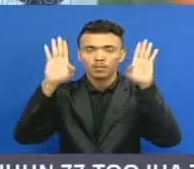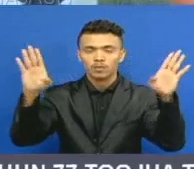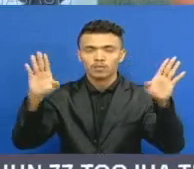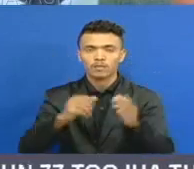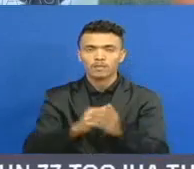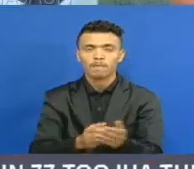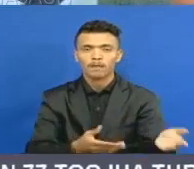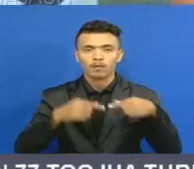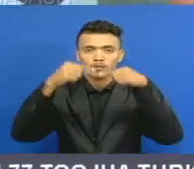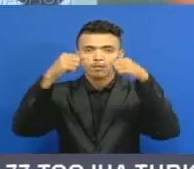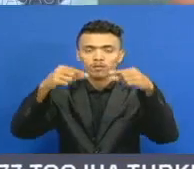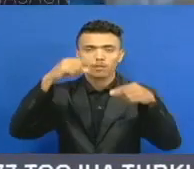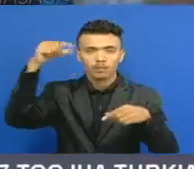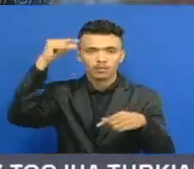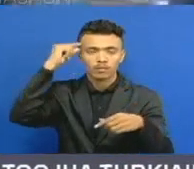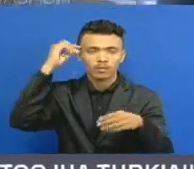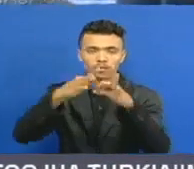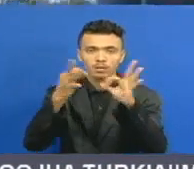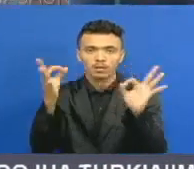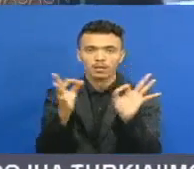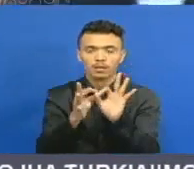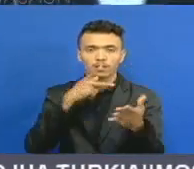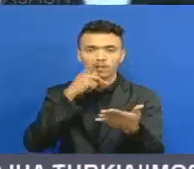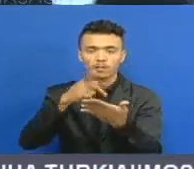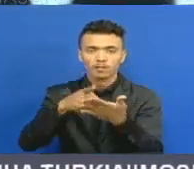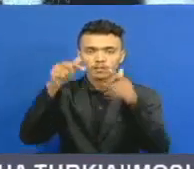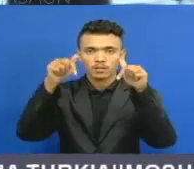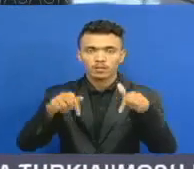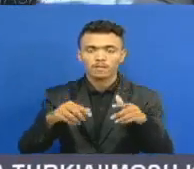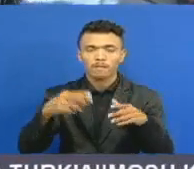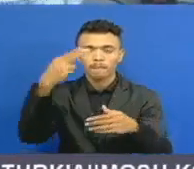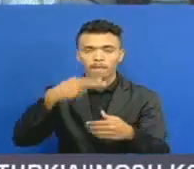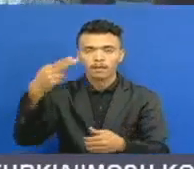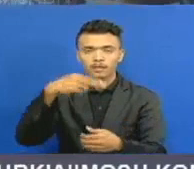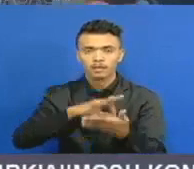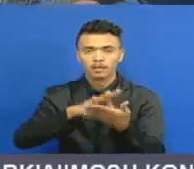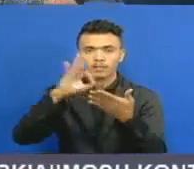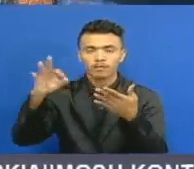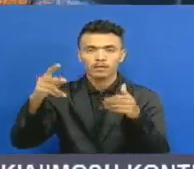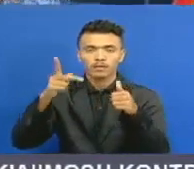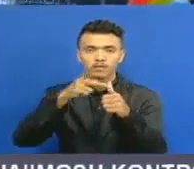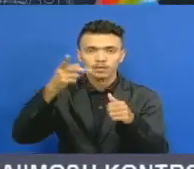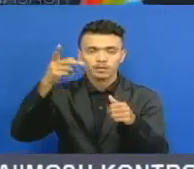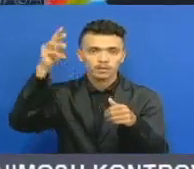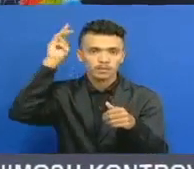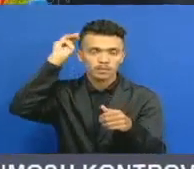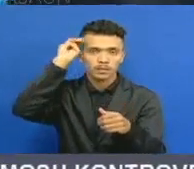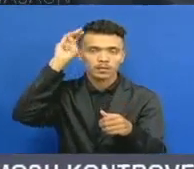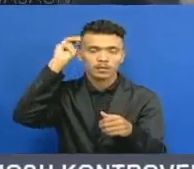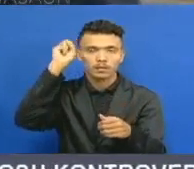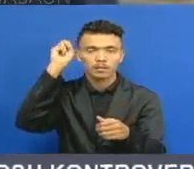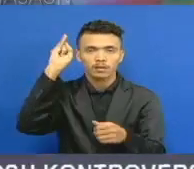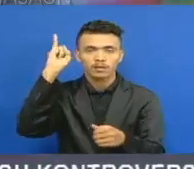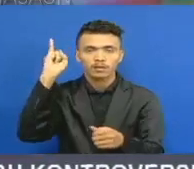não encamina fila falha para o governo, onde reformula a proposta. E a quinta-feira, vice-ministra da Solidariedade Social